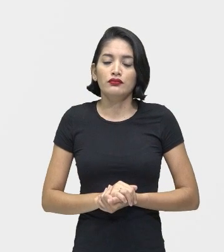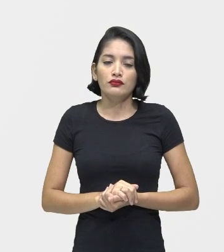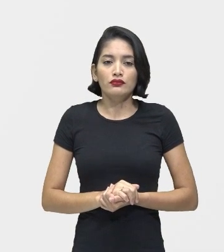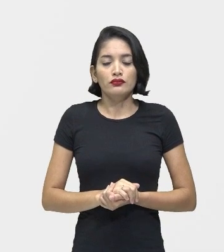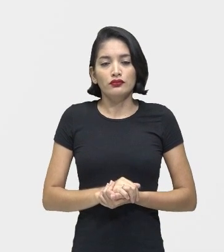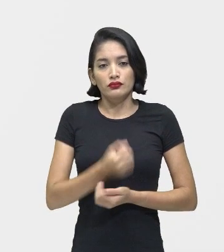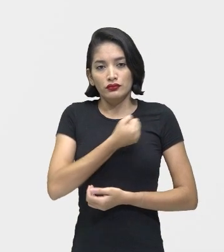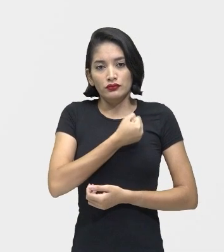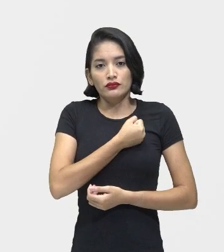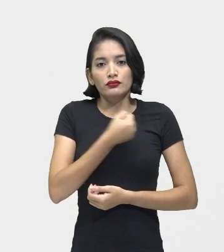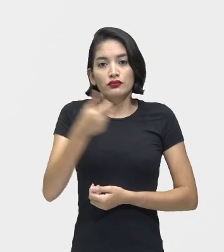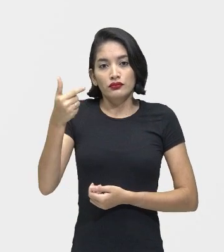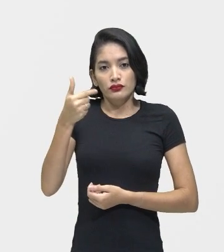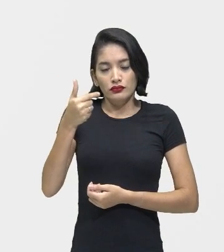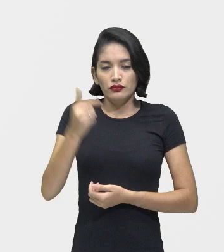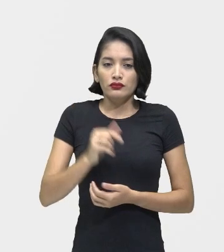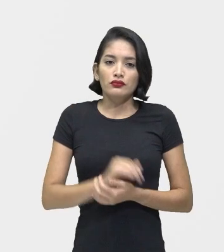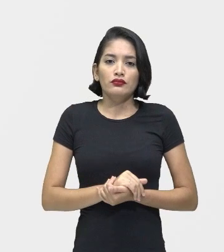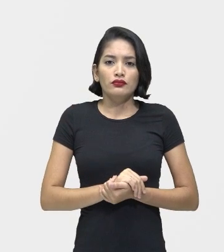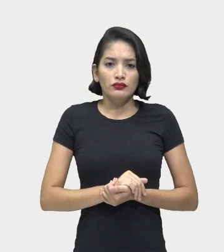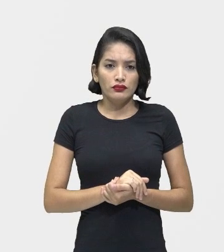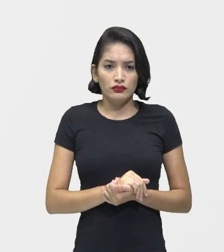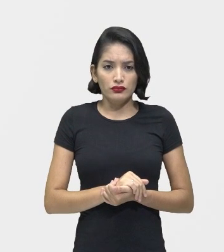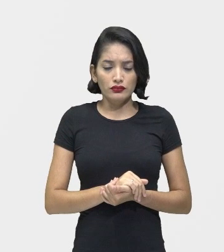2. Vocês vão...